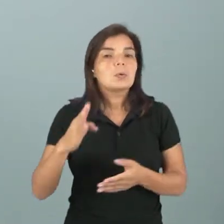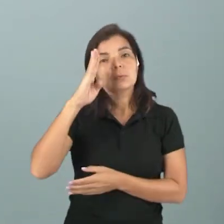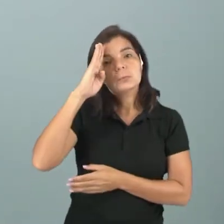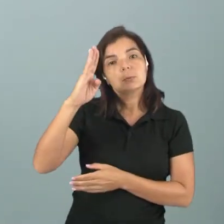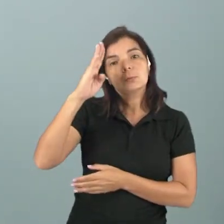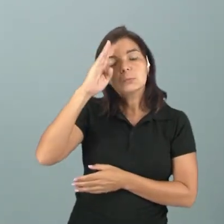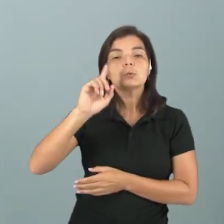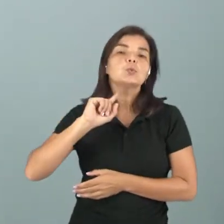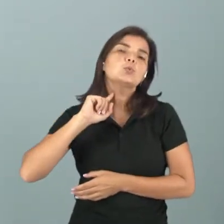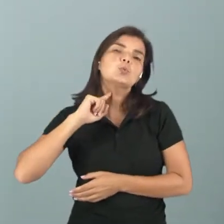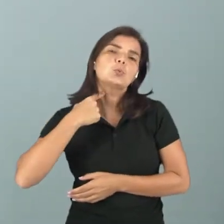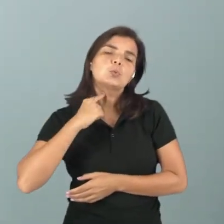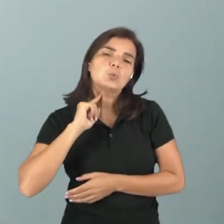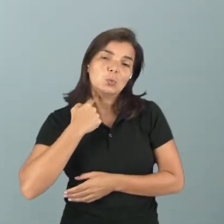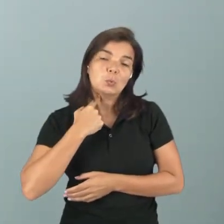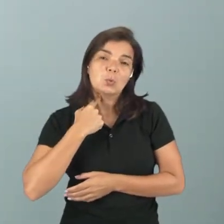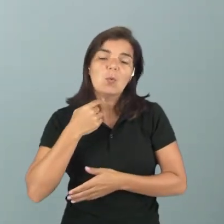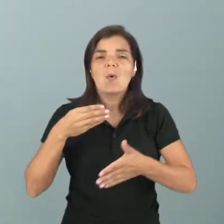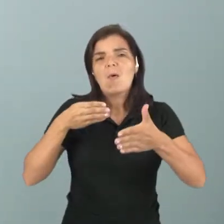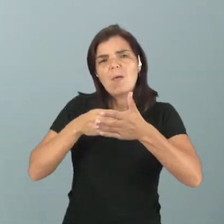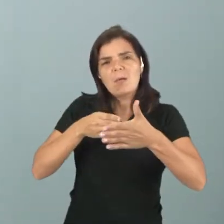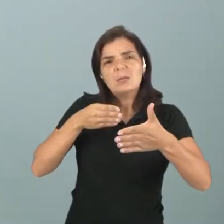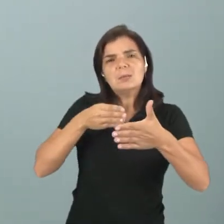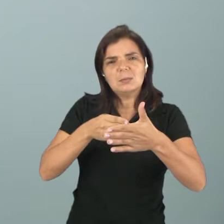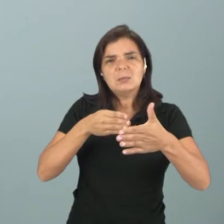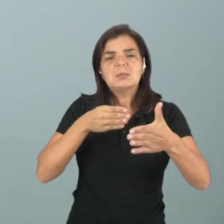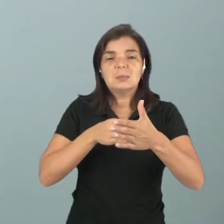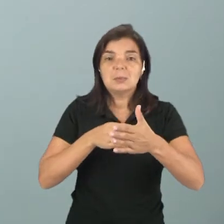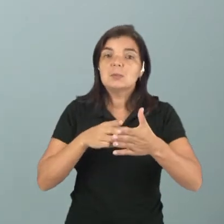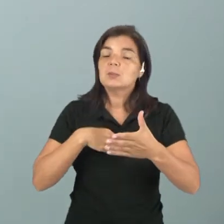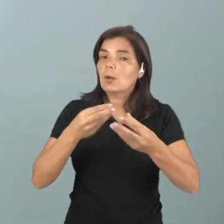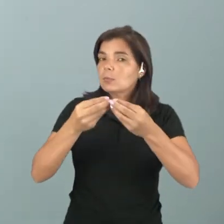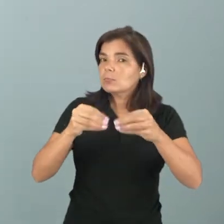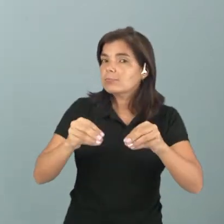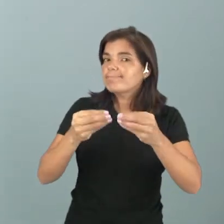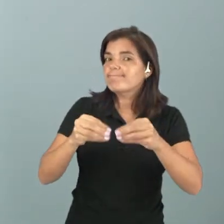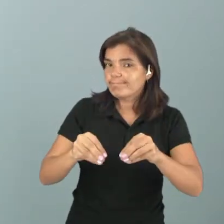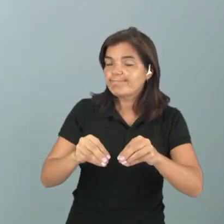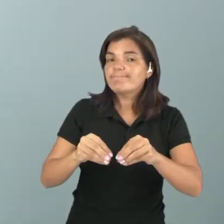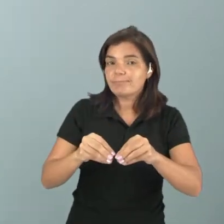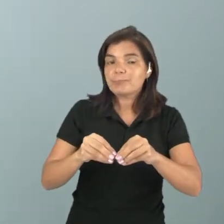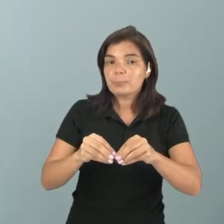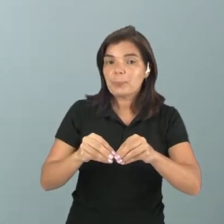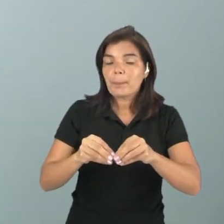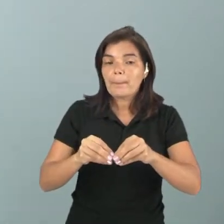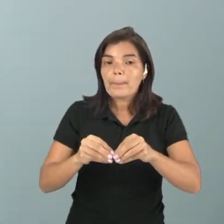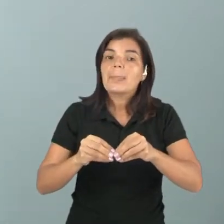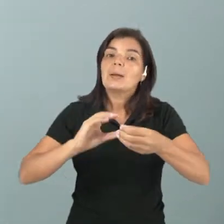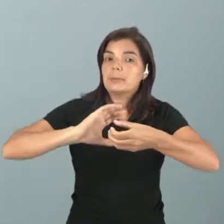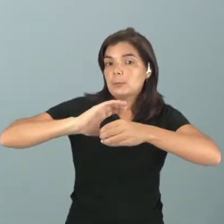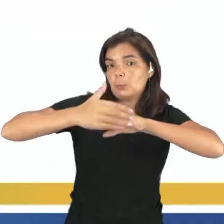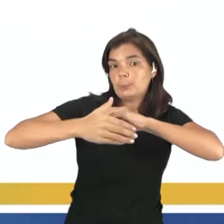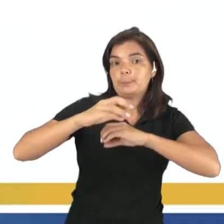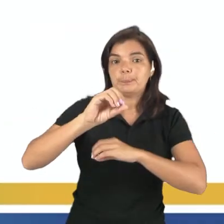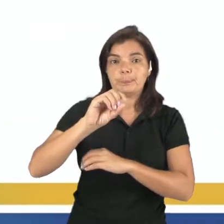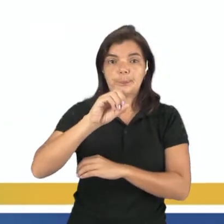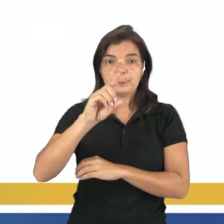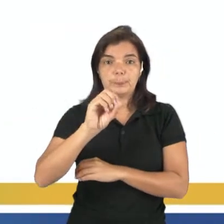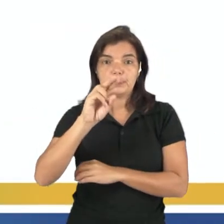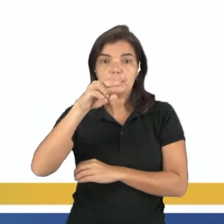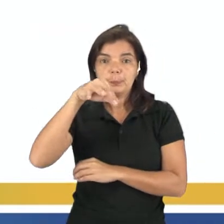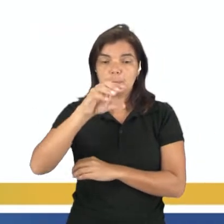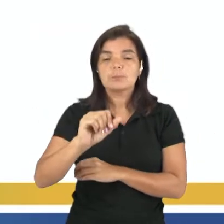principais poluentes que vão acabar interferindo, que vão acabar prejudicando a composição da camada de ozônio, tá? Quem são